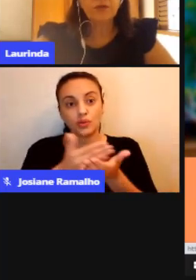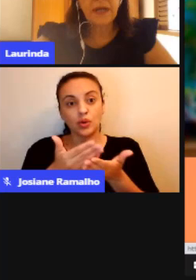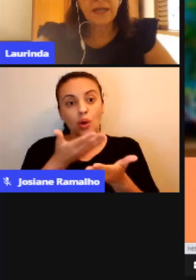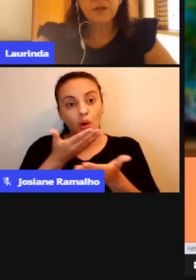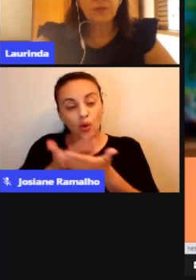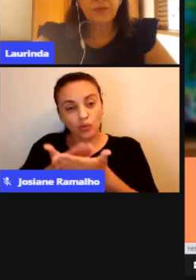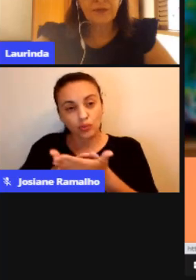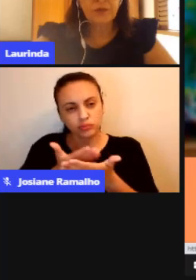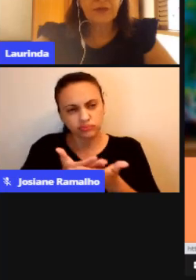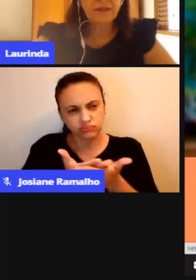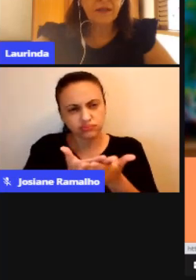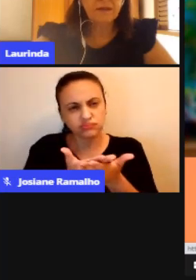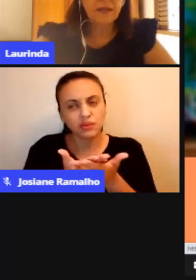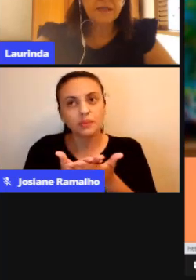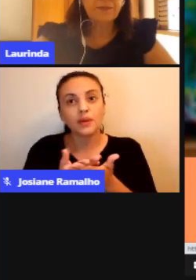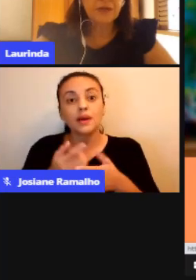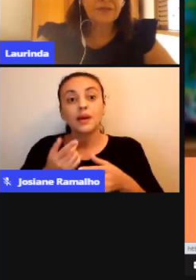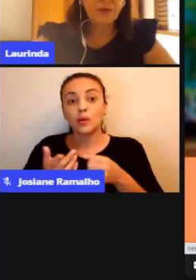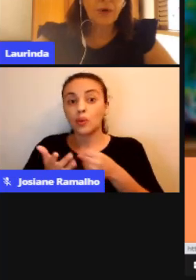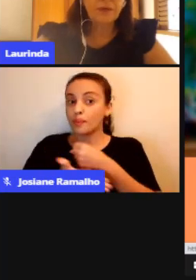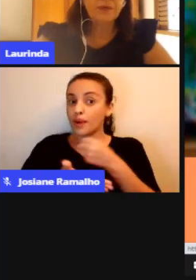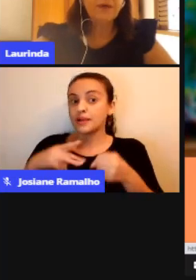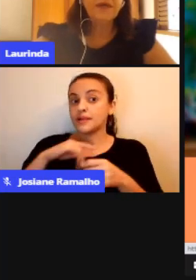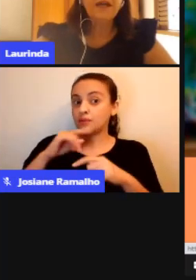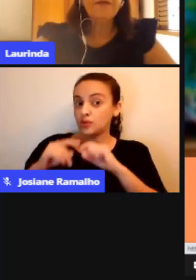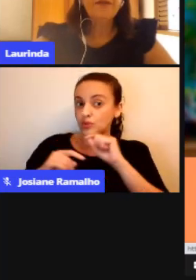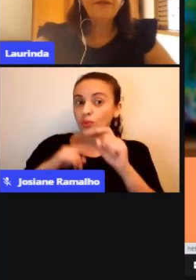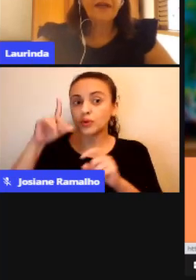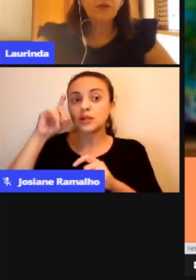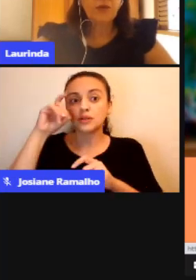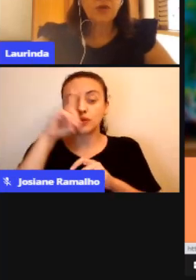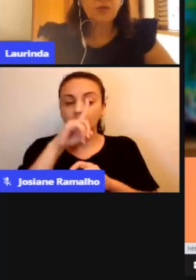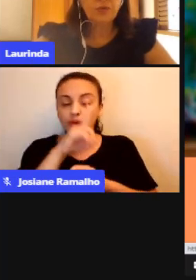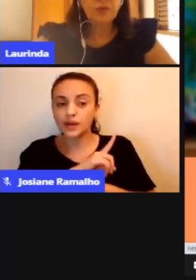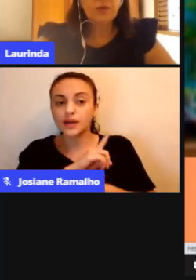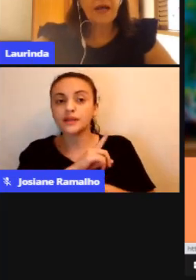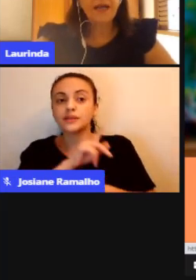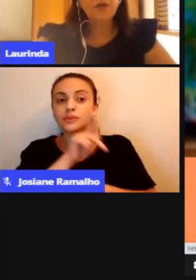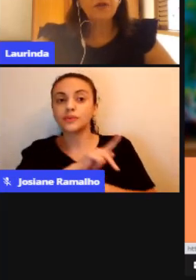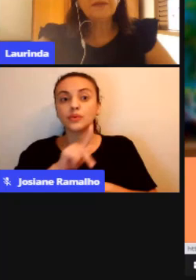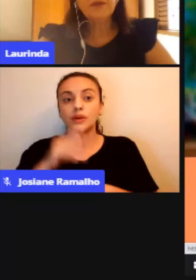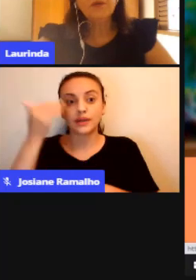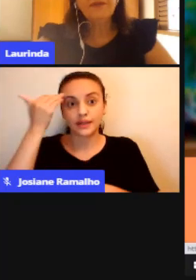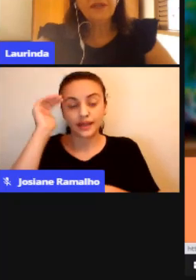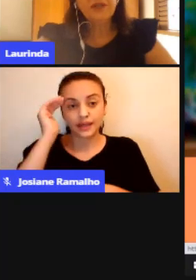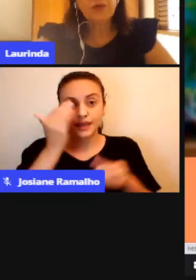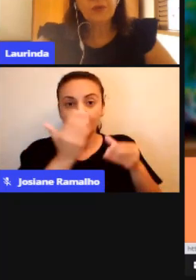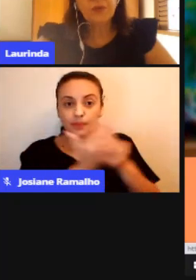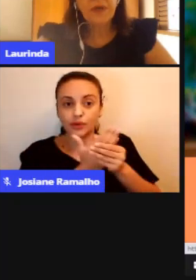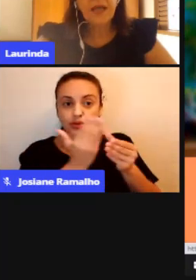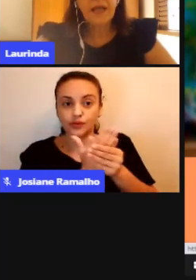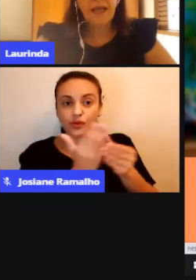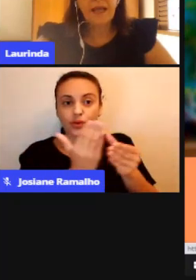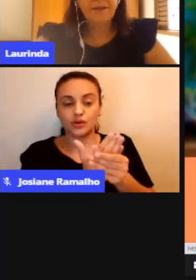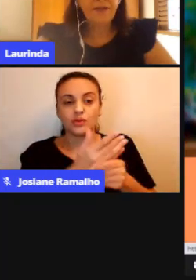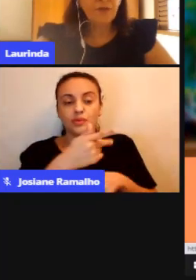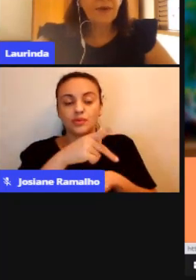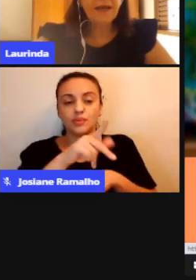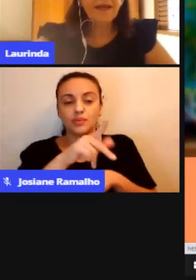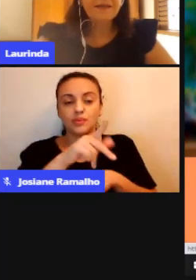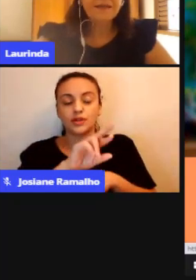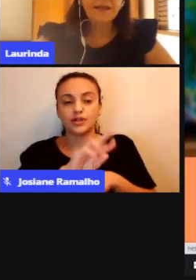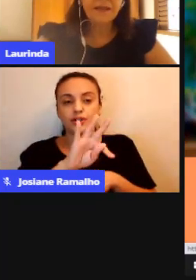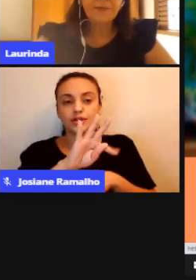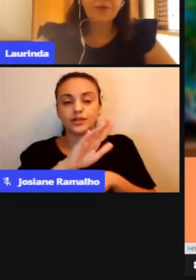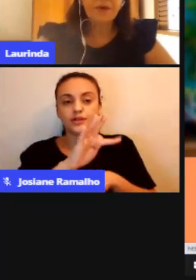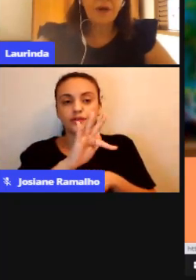das dificuldades do professor entender esse portfólio, foi feito um estudo, aí em 2021 teve